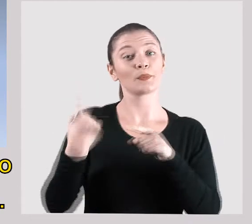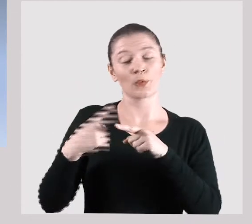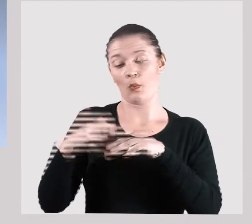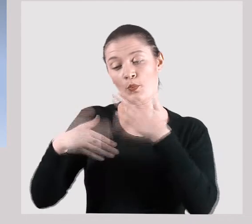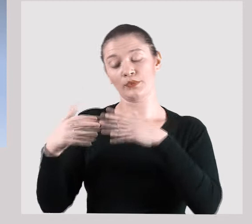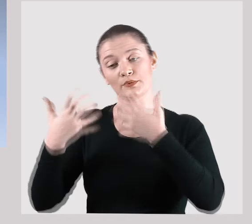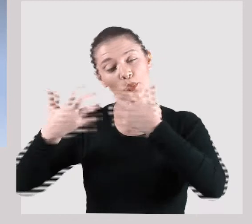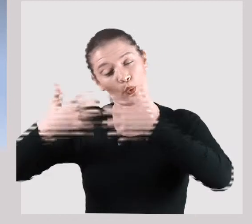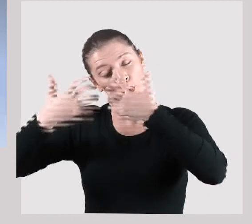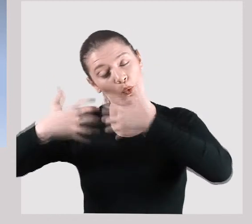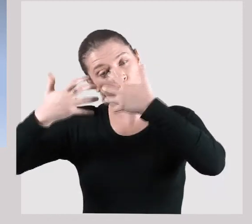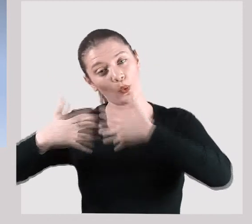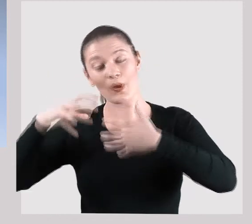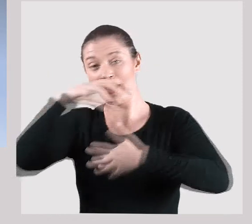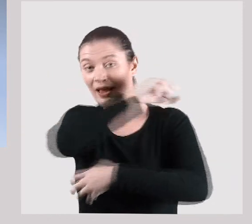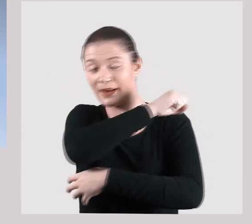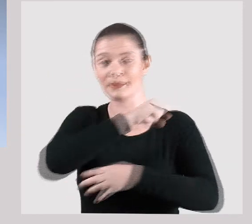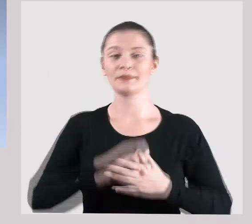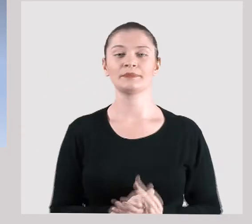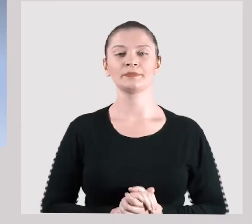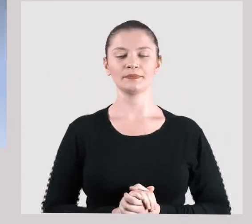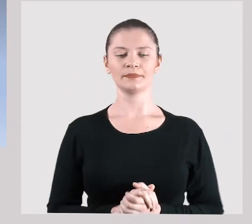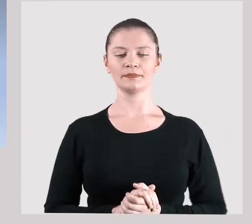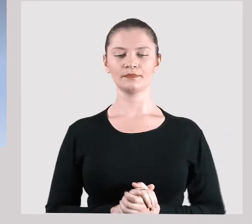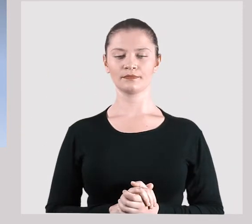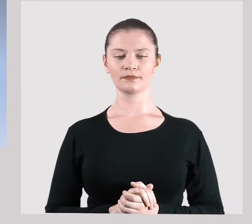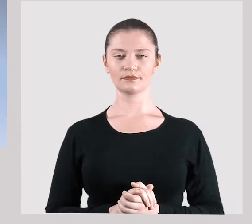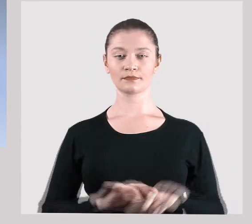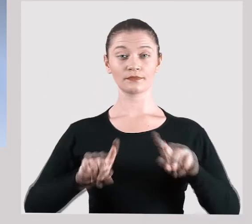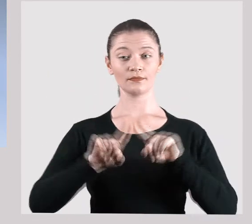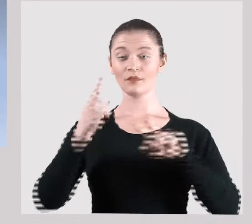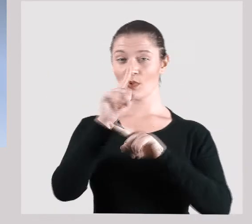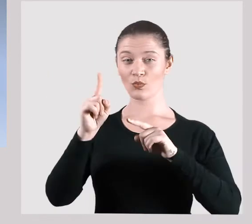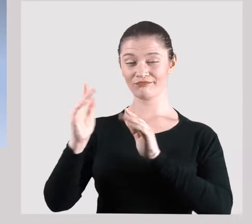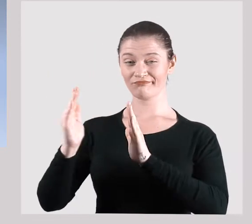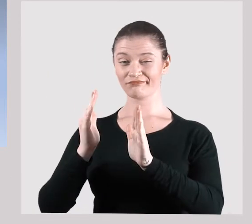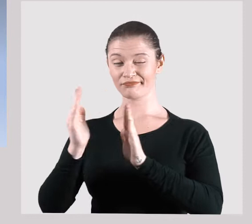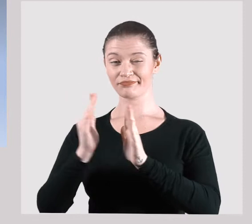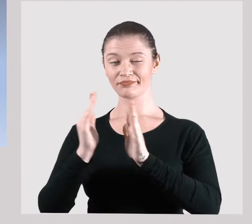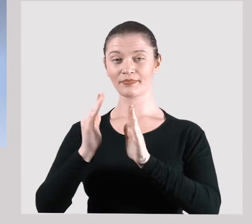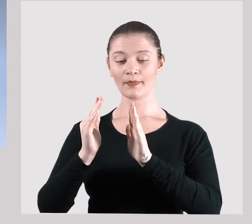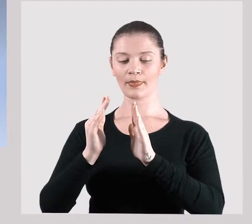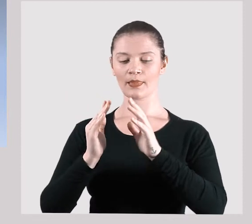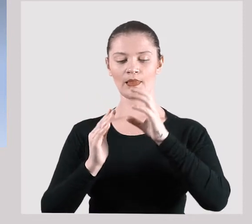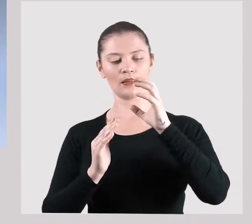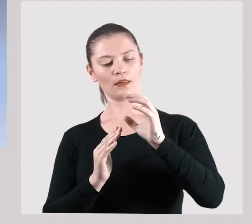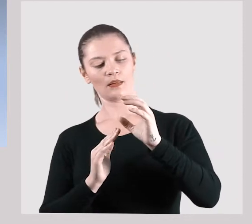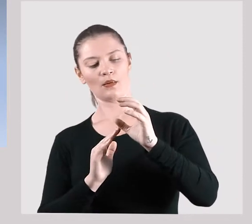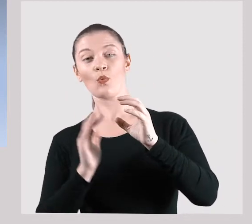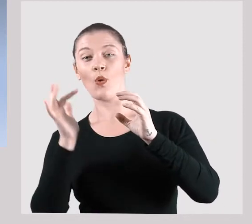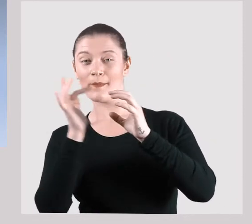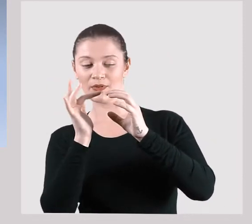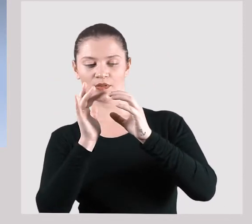velocidade, mas a questão aqui, a última parte, como o amadurecimento vem de trás para frente, a